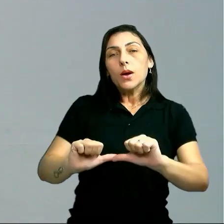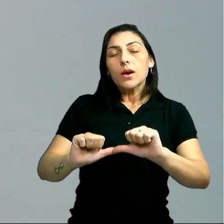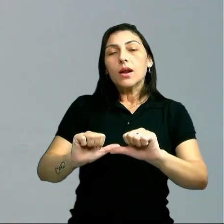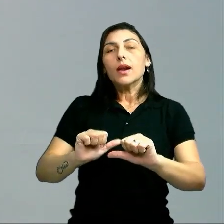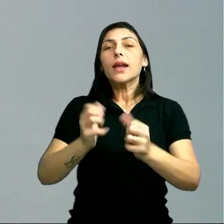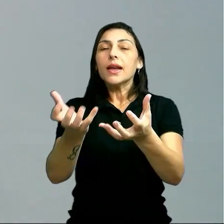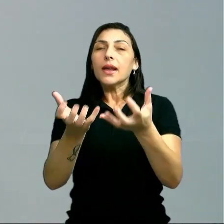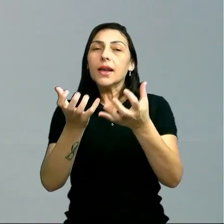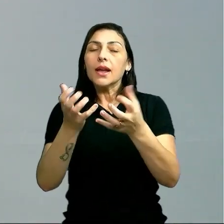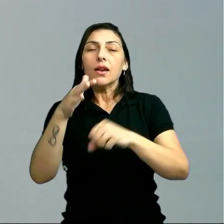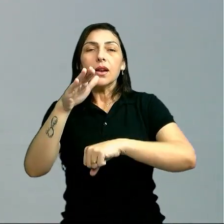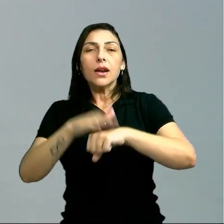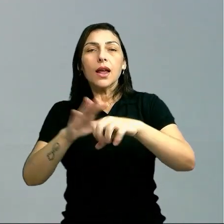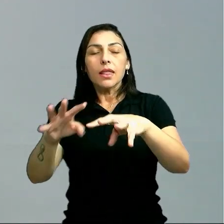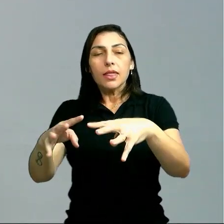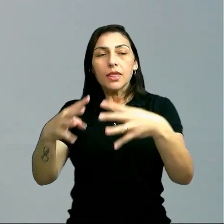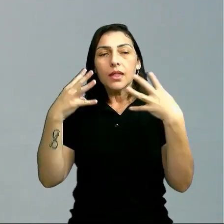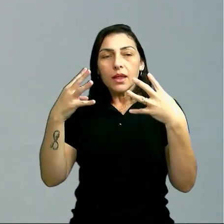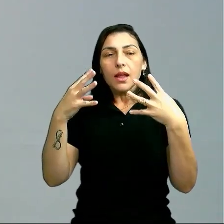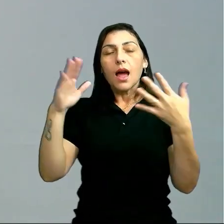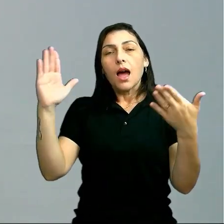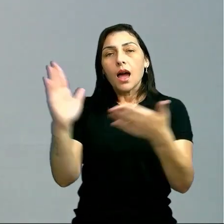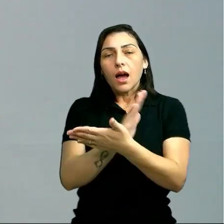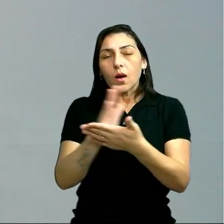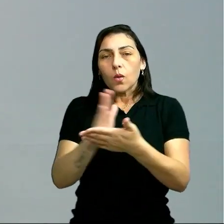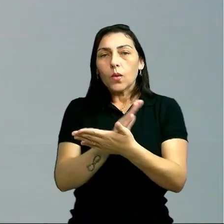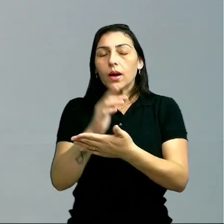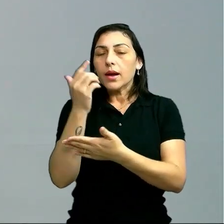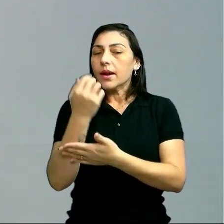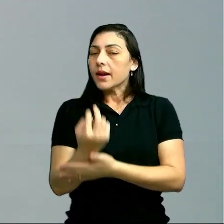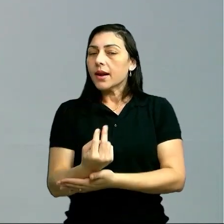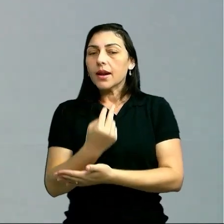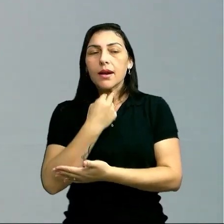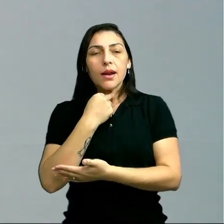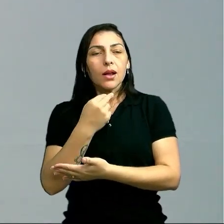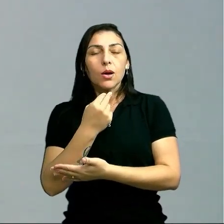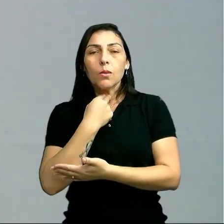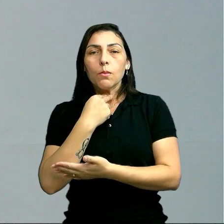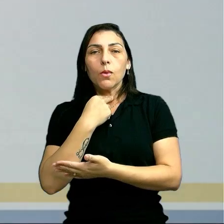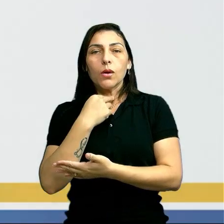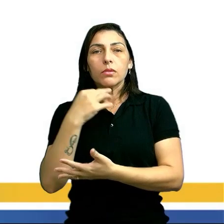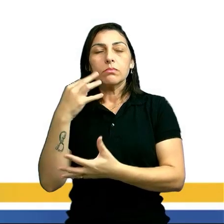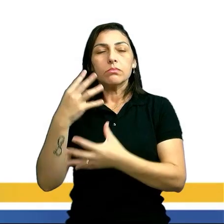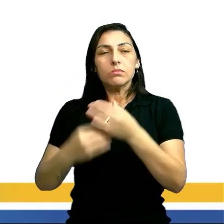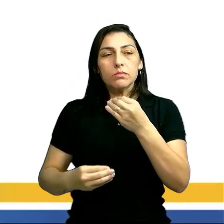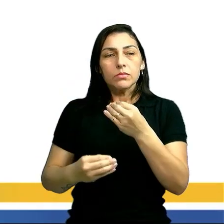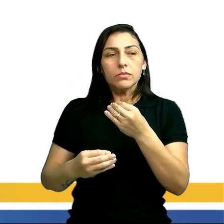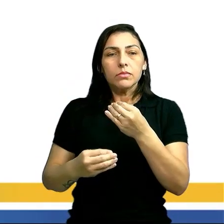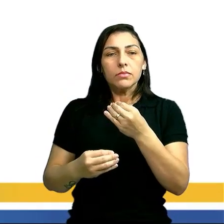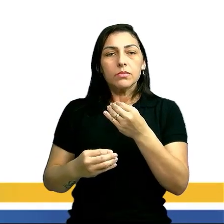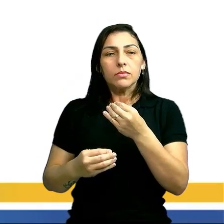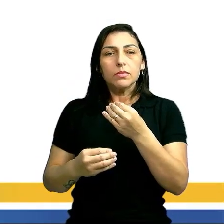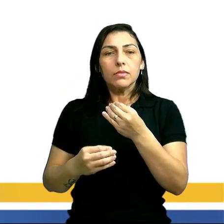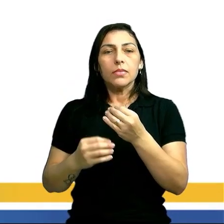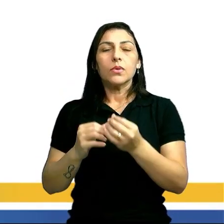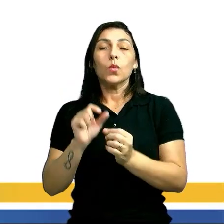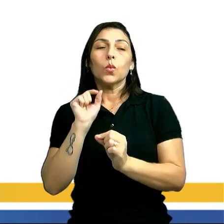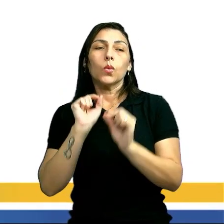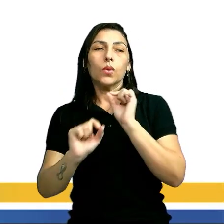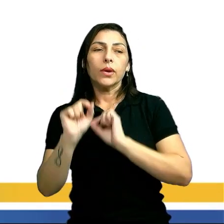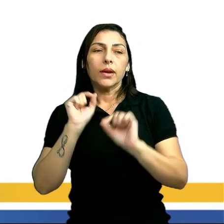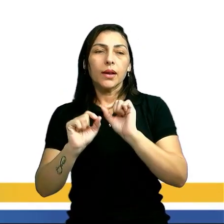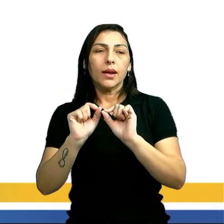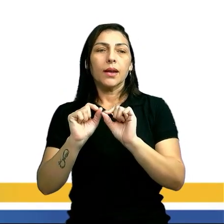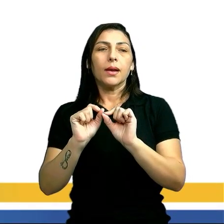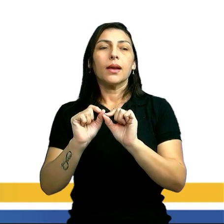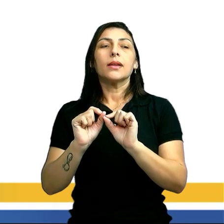está querendo chamar a atenção para alguma coisa que não pode passar despercebido. Essa é que é a verdade. Então,